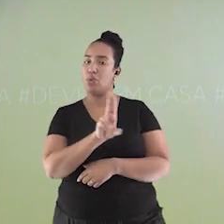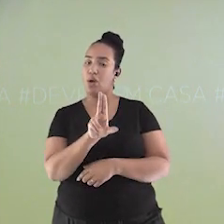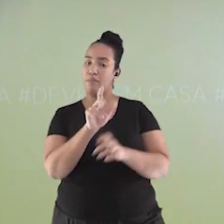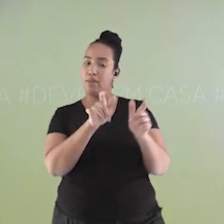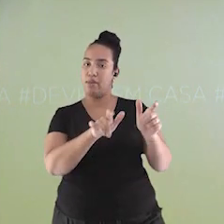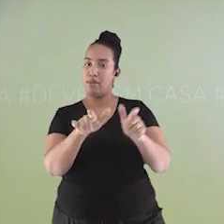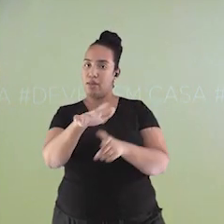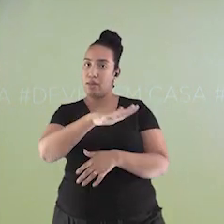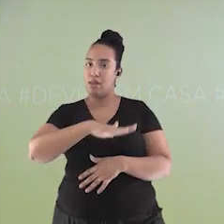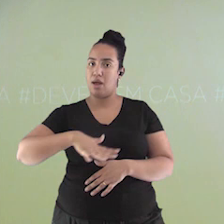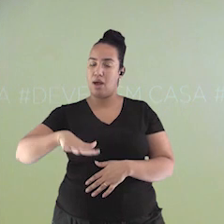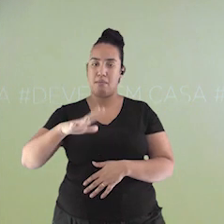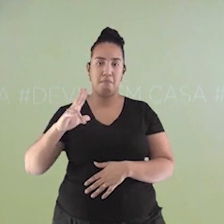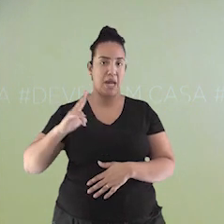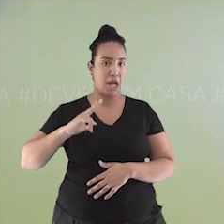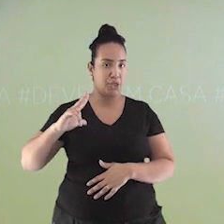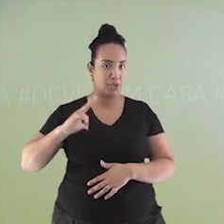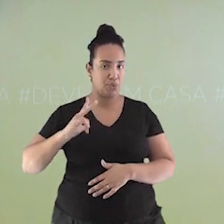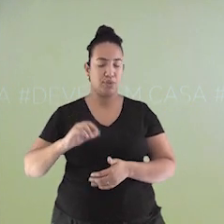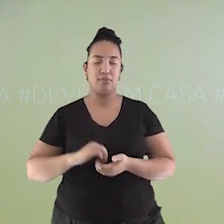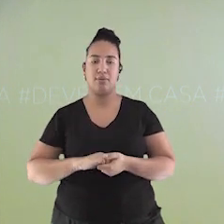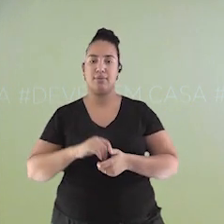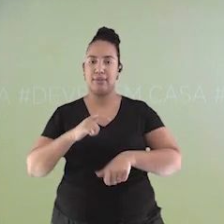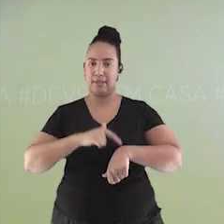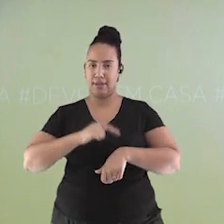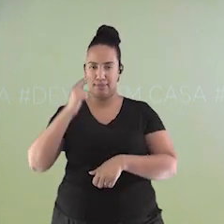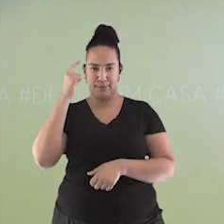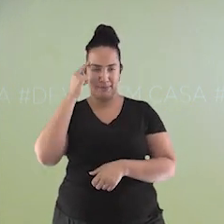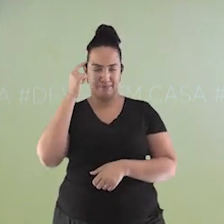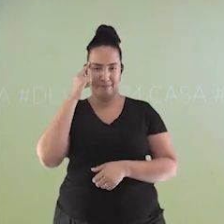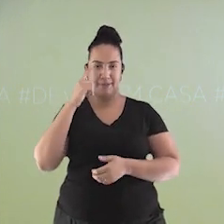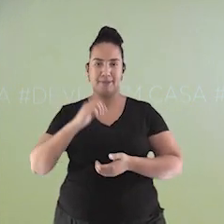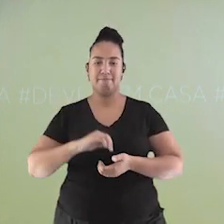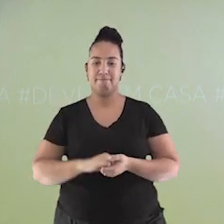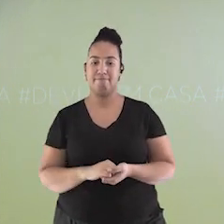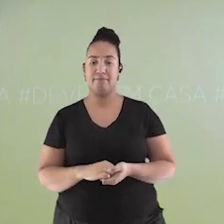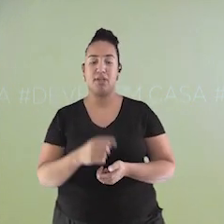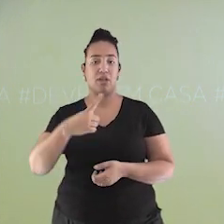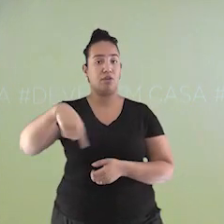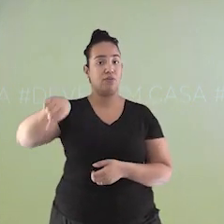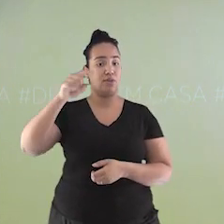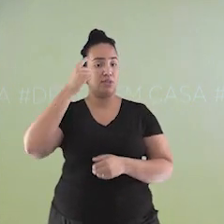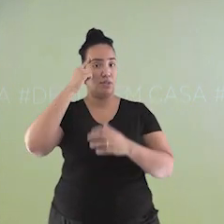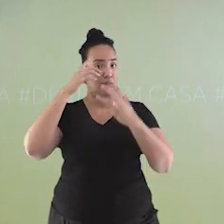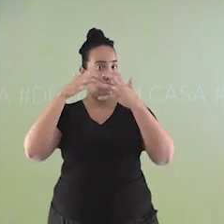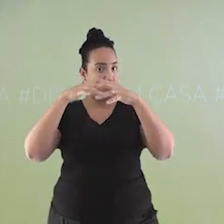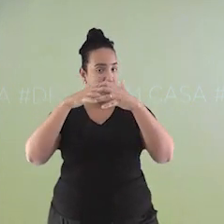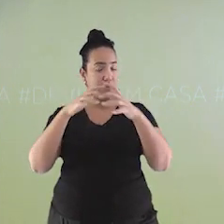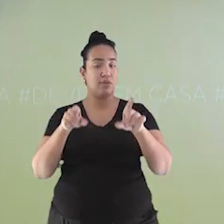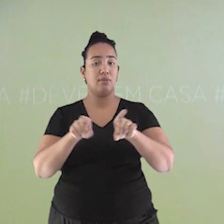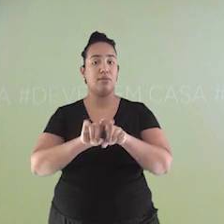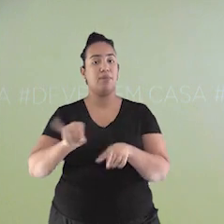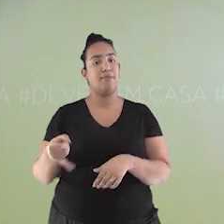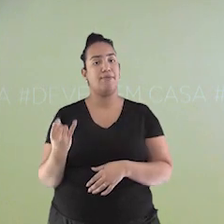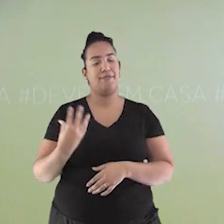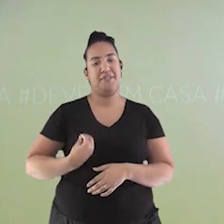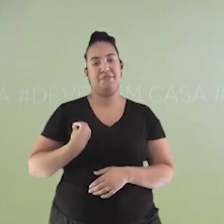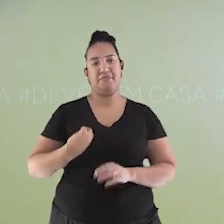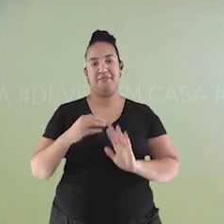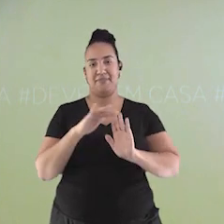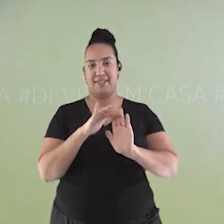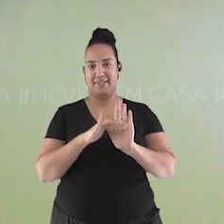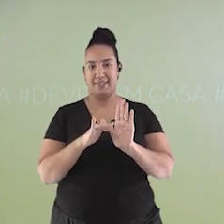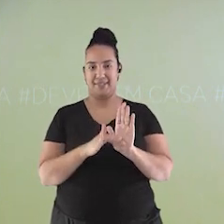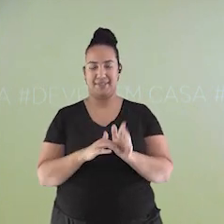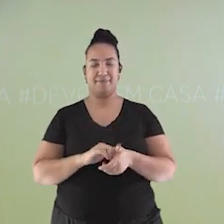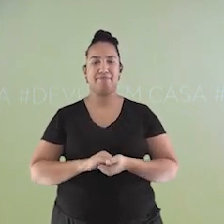nomes dos espaços particulares. Tempo para você pensar. E enquanto pensa, aproveita e